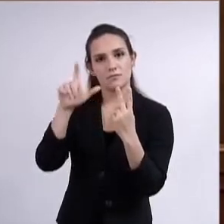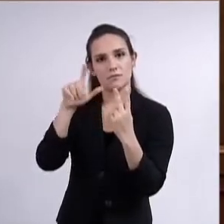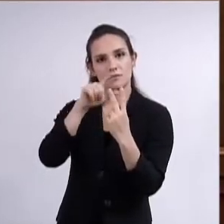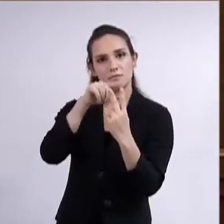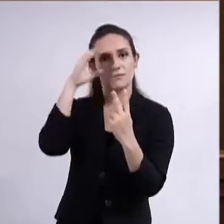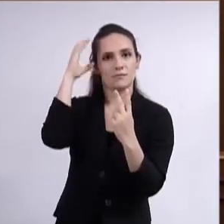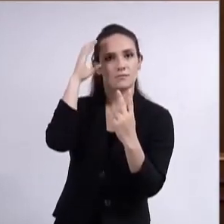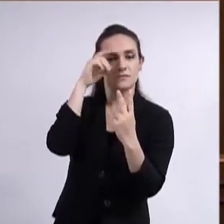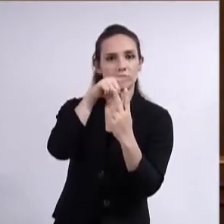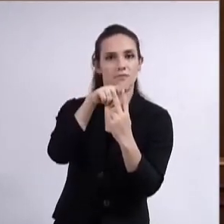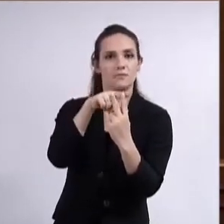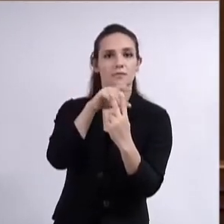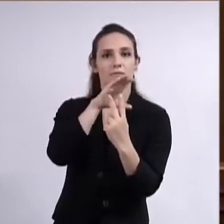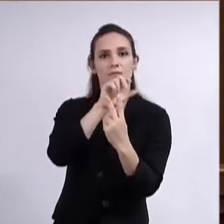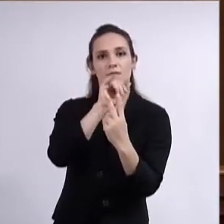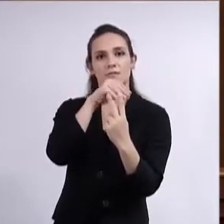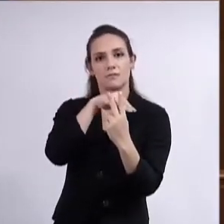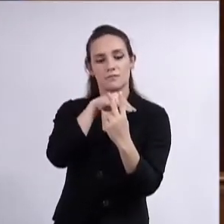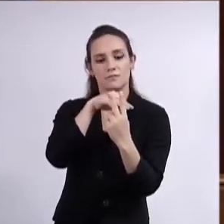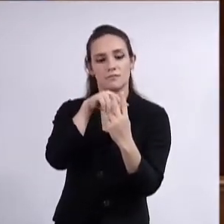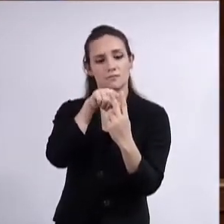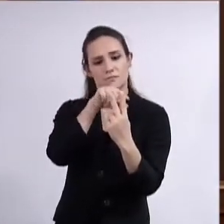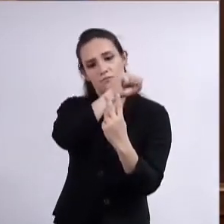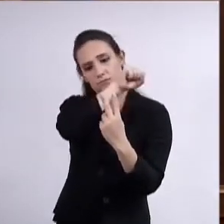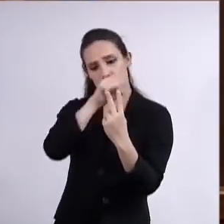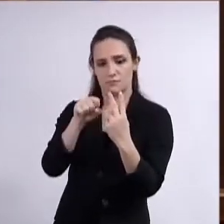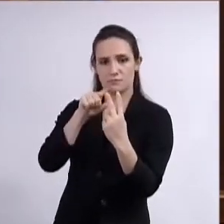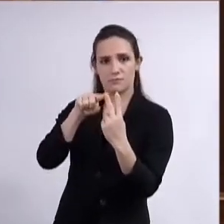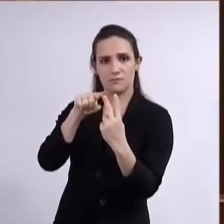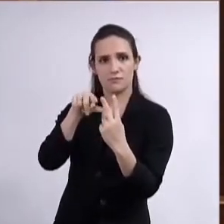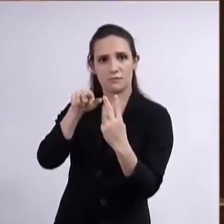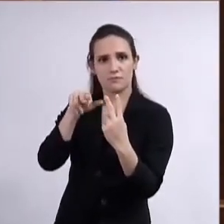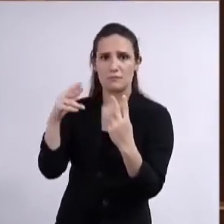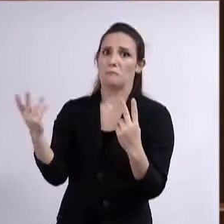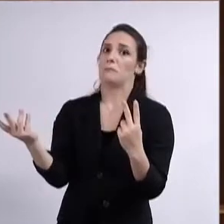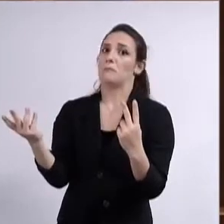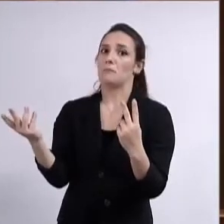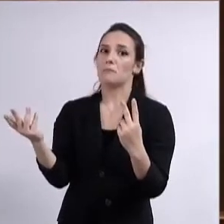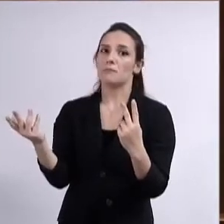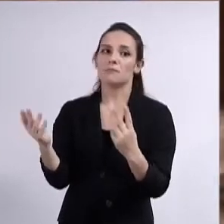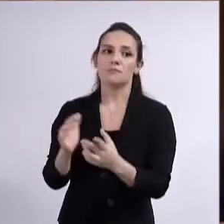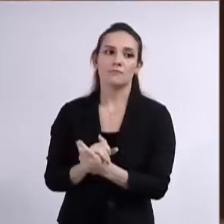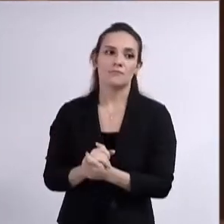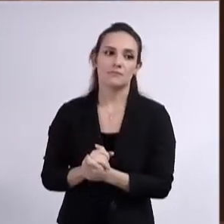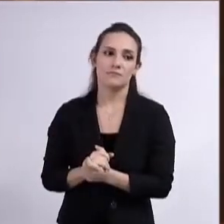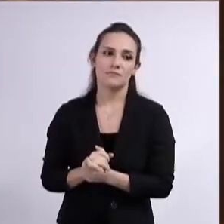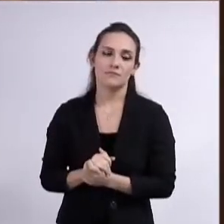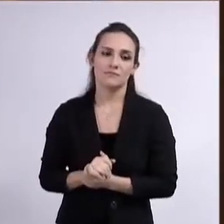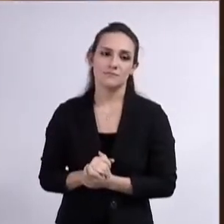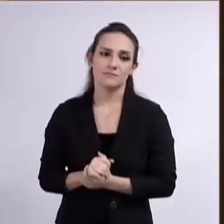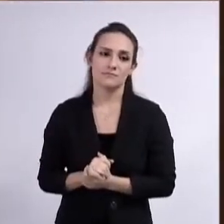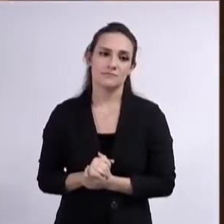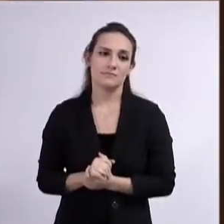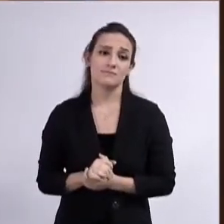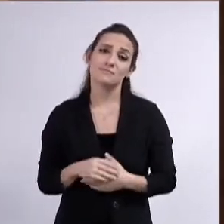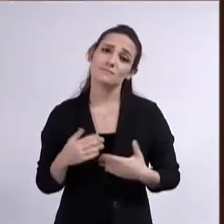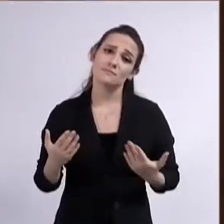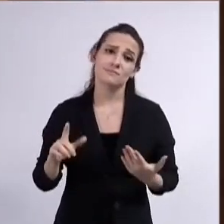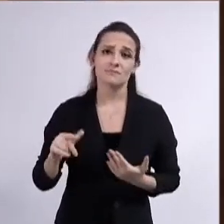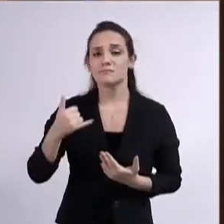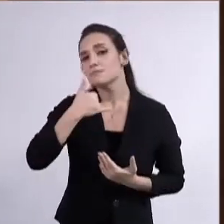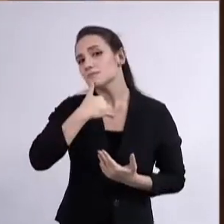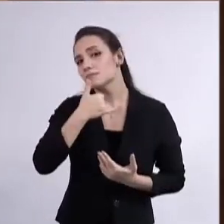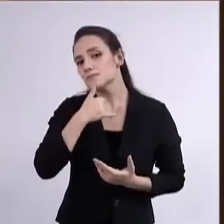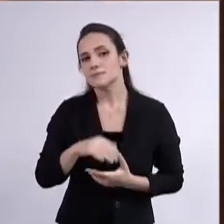outro Caim. E o próprio irmão matou o próprio irmão. Então, só para dizer que,